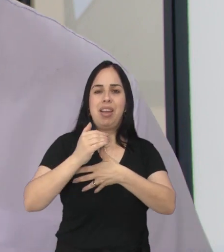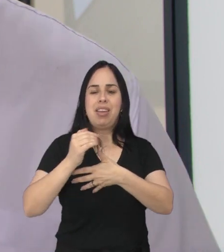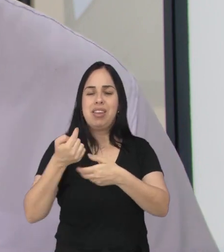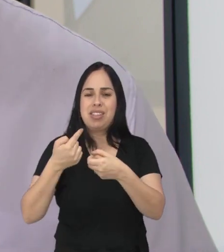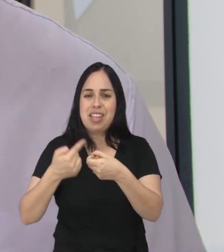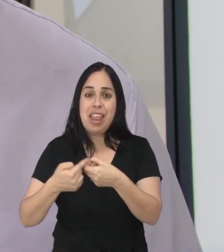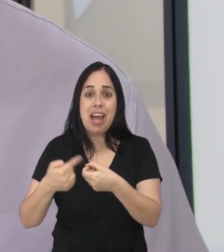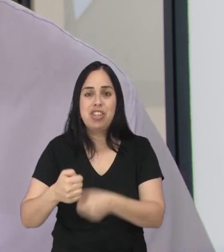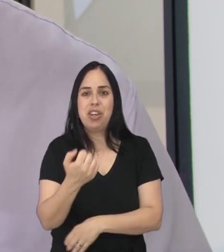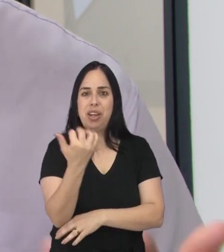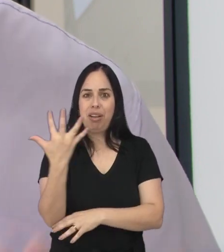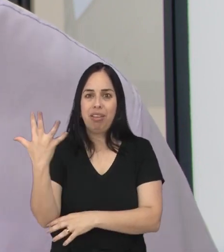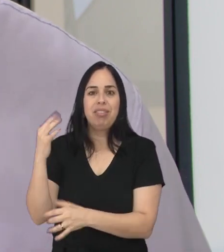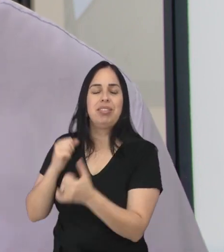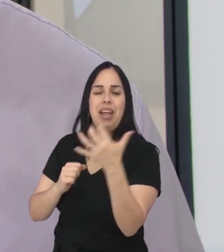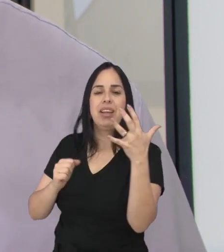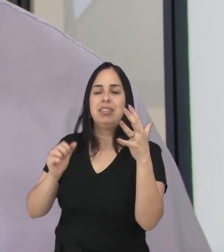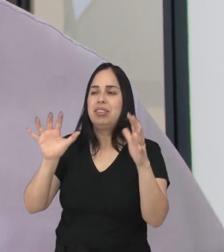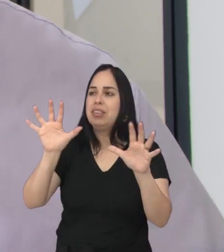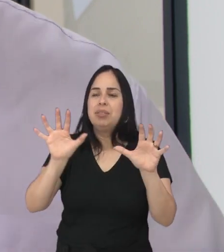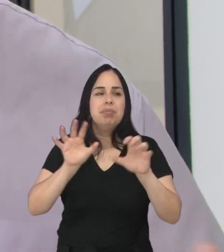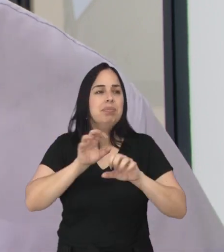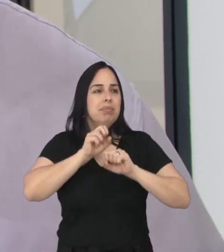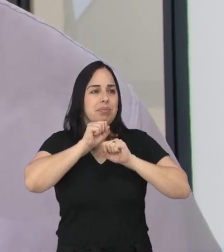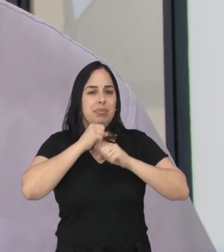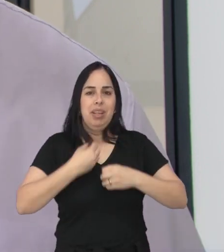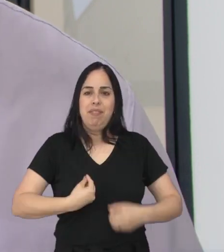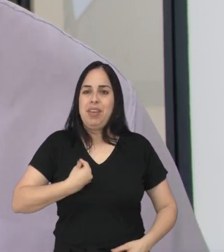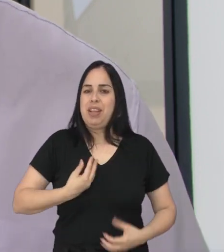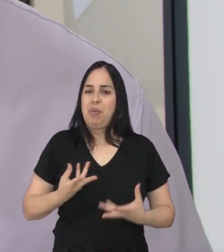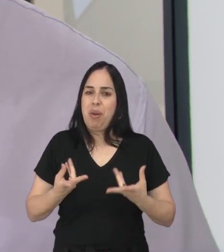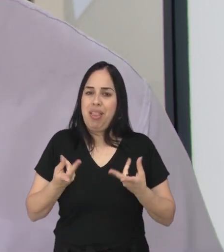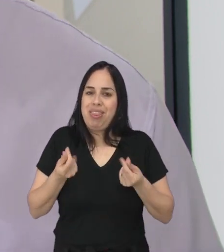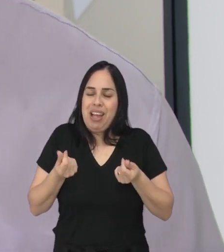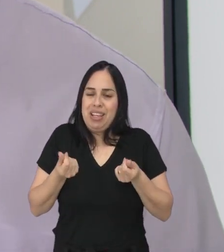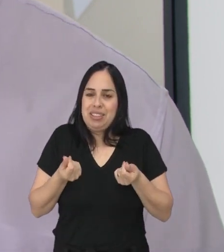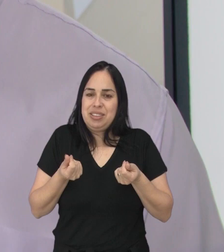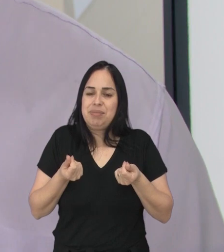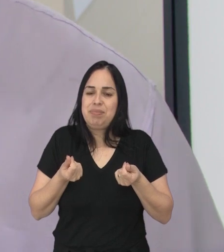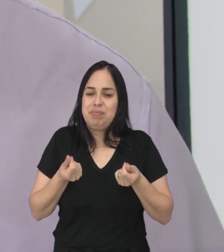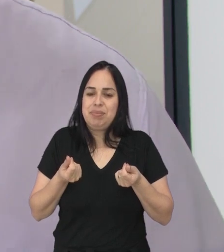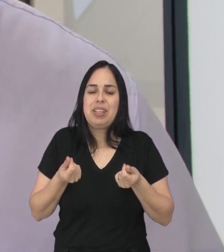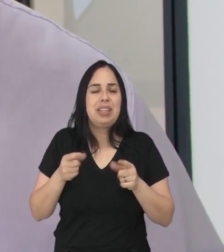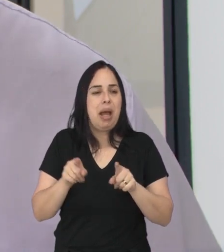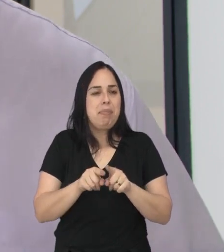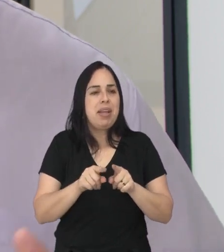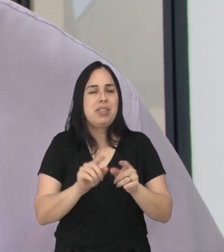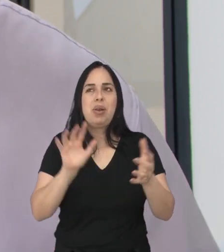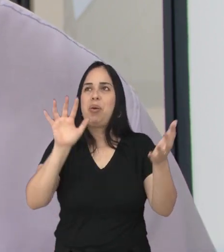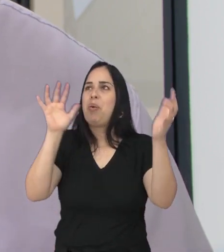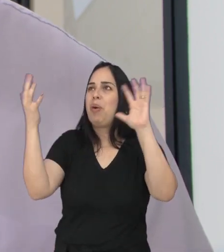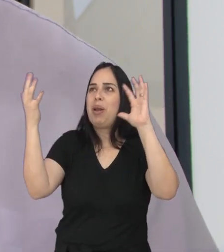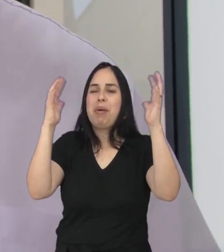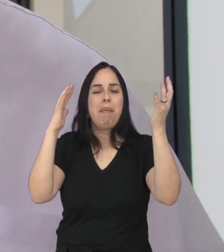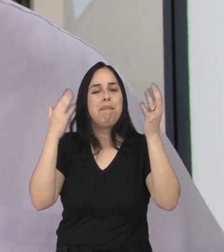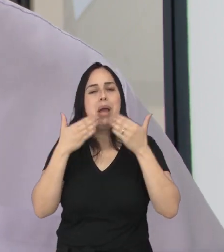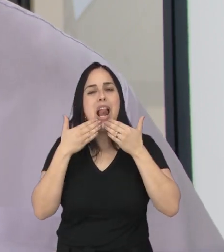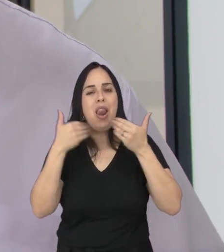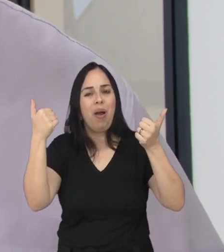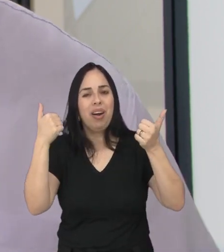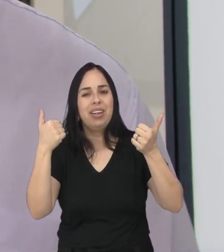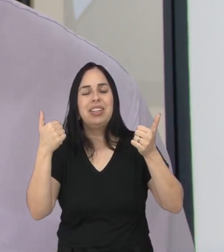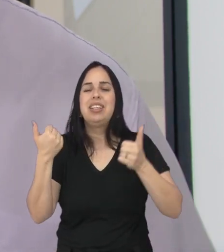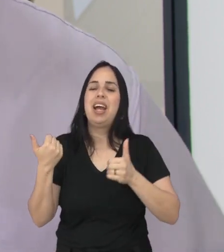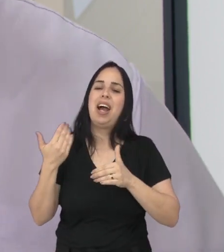cidade arborizada. Isso traz qualidade de vida, isso deixa a cidade realmente com um clima mais ameno e tudo